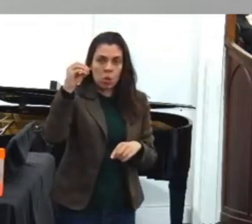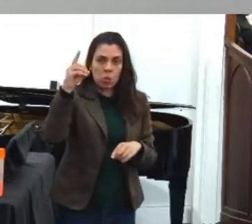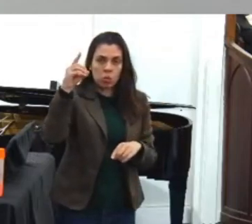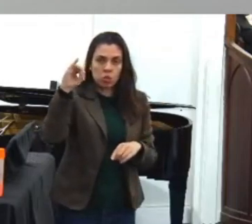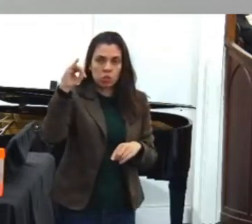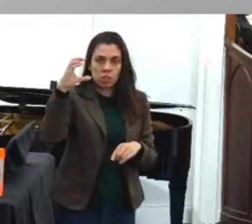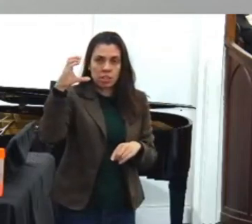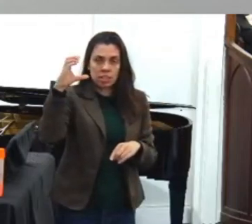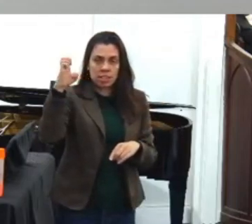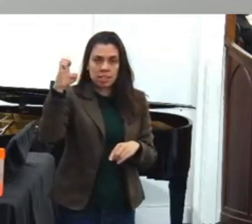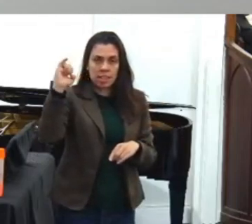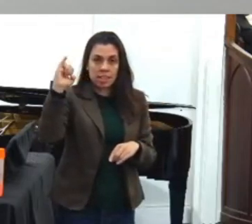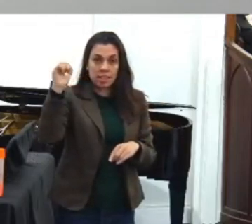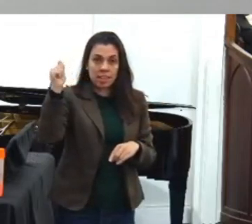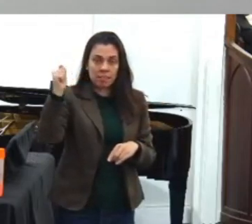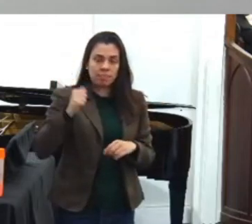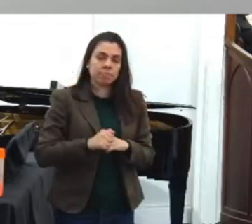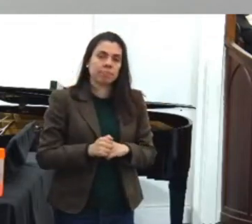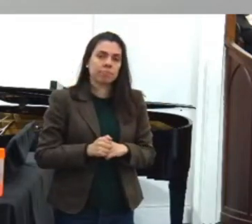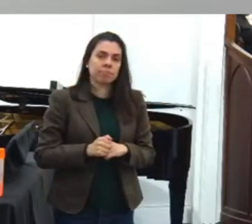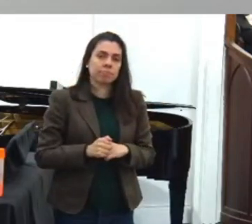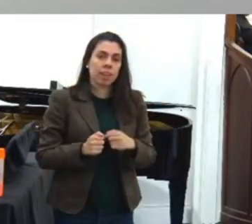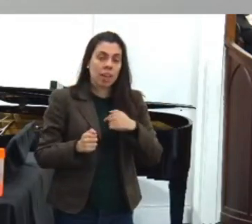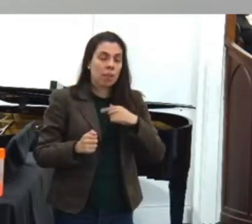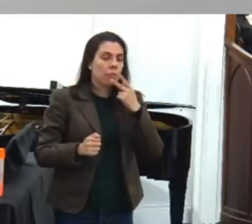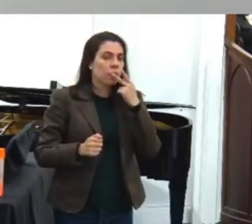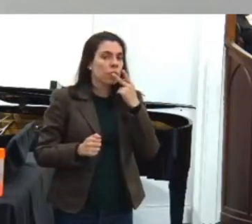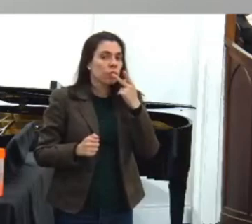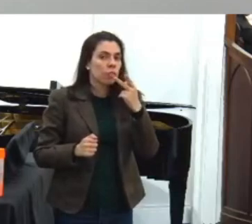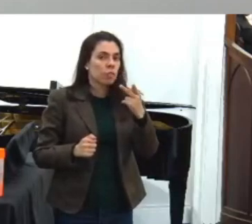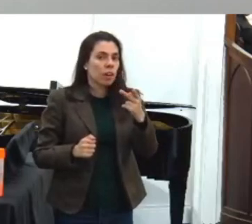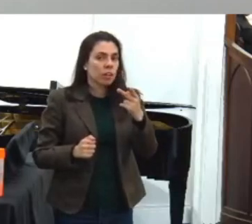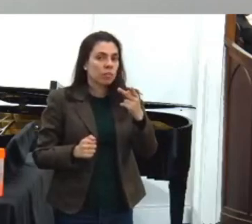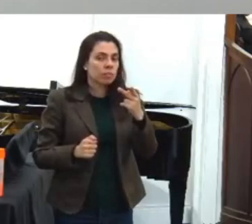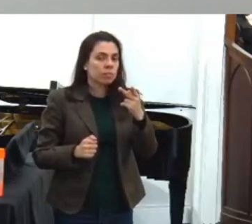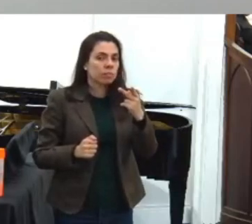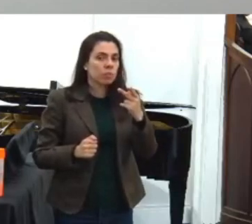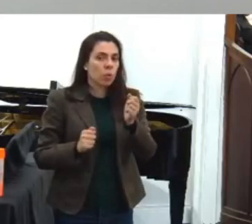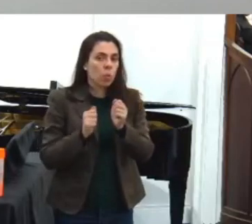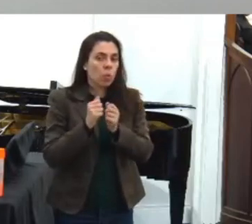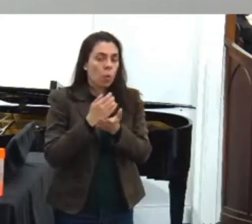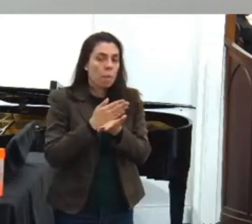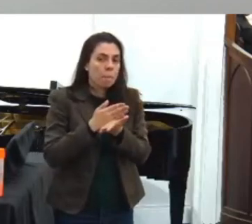fiel e verdadeira, o princípio da criação de Deus.